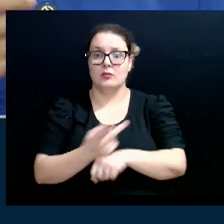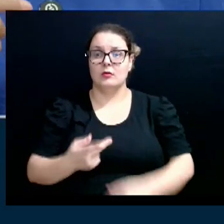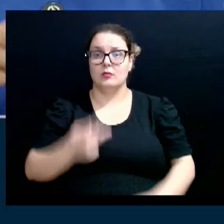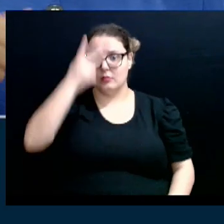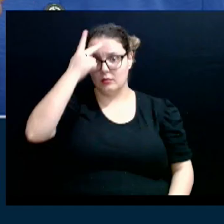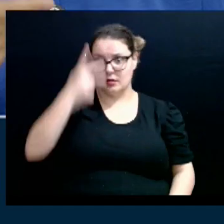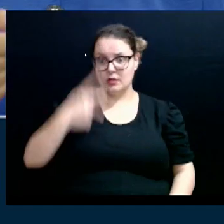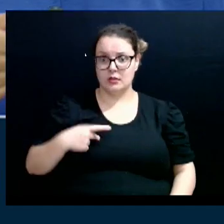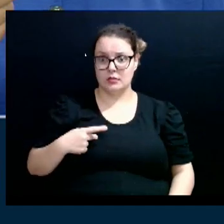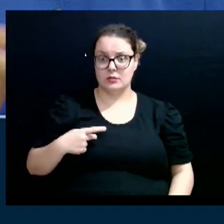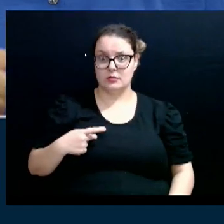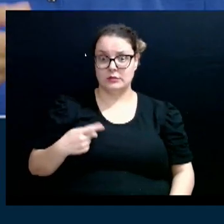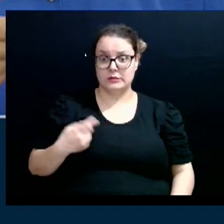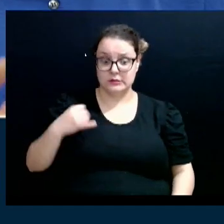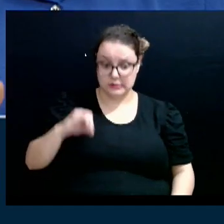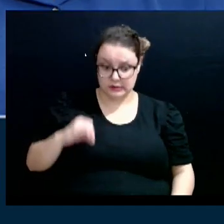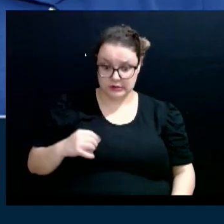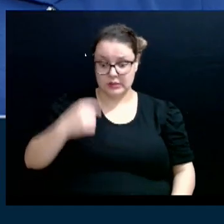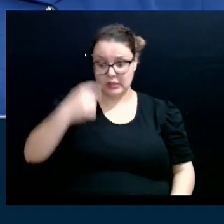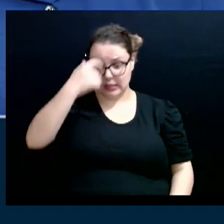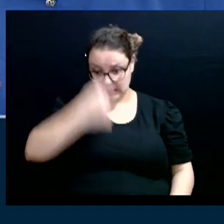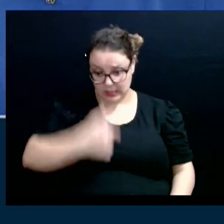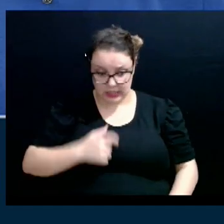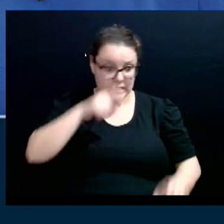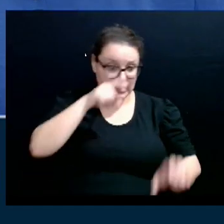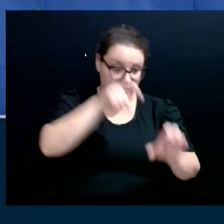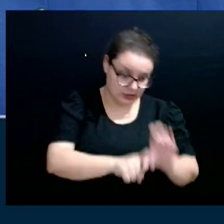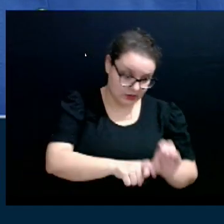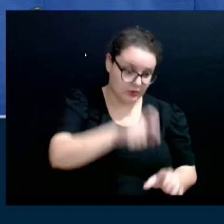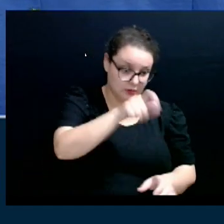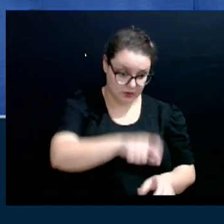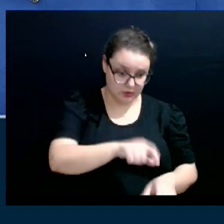totalmente dependente de quem ele cuida?